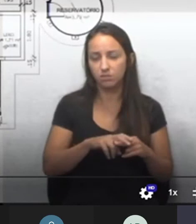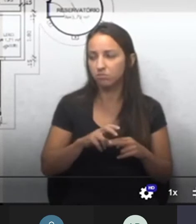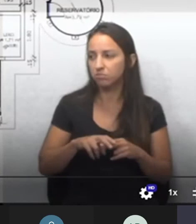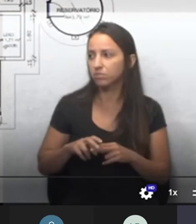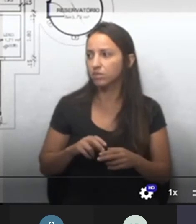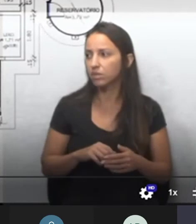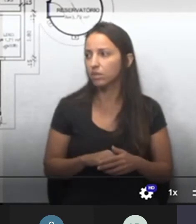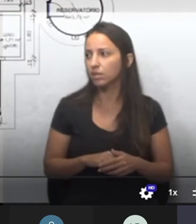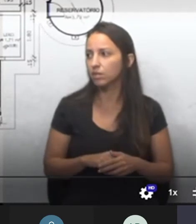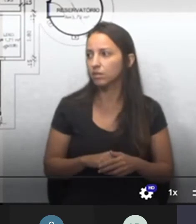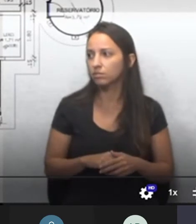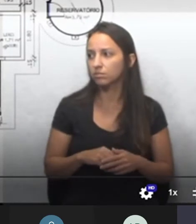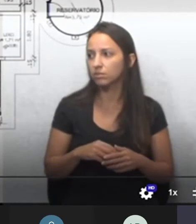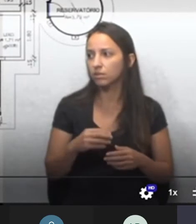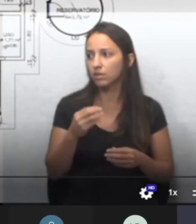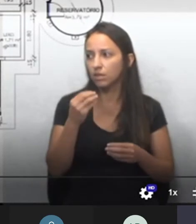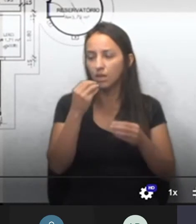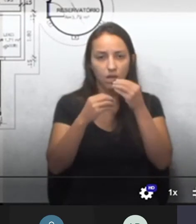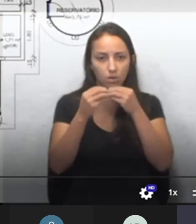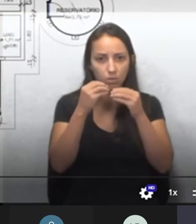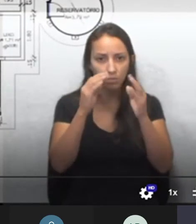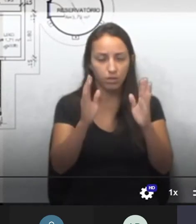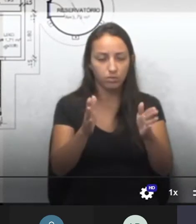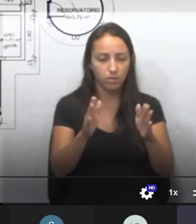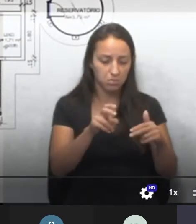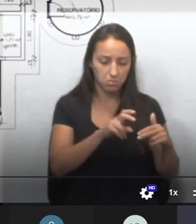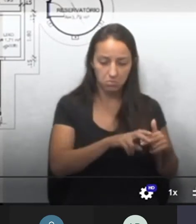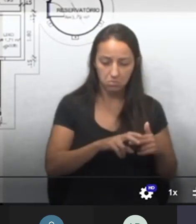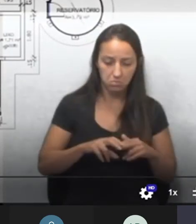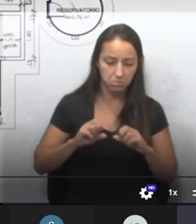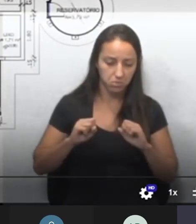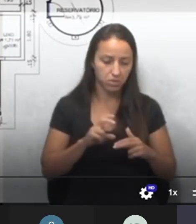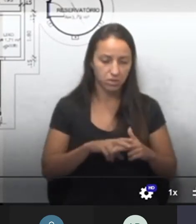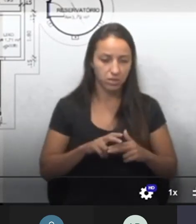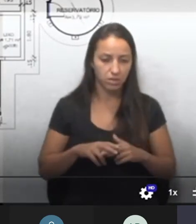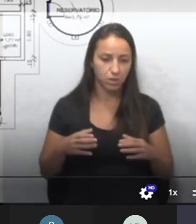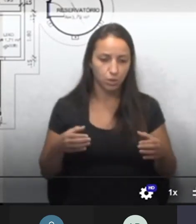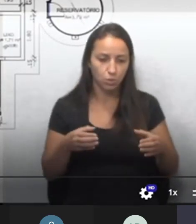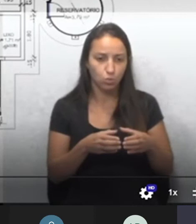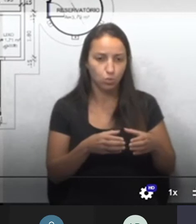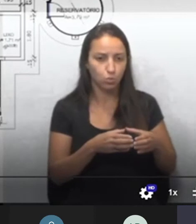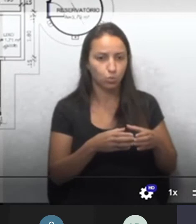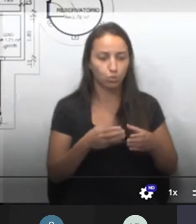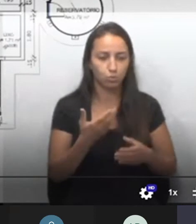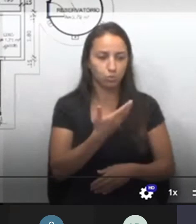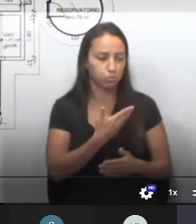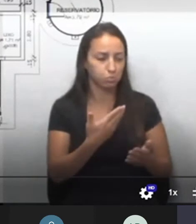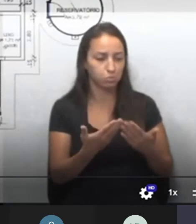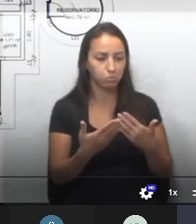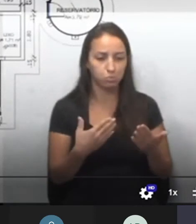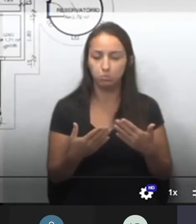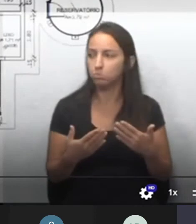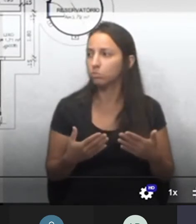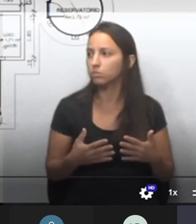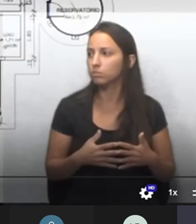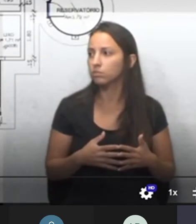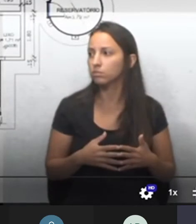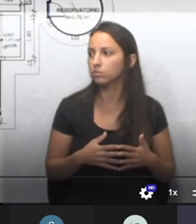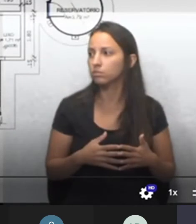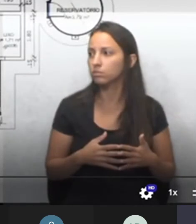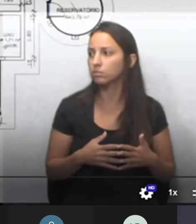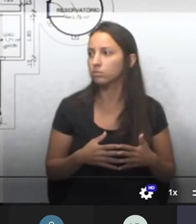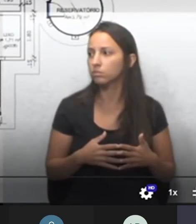Usou aqui, já se alimentou, senta em grupos, né? Sempre tem aquele que fica no meio